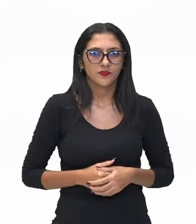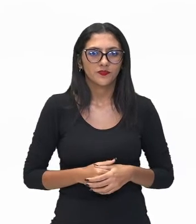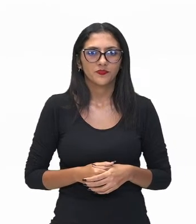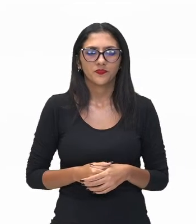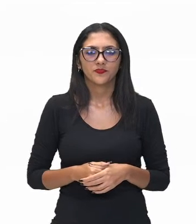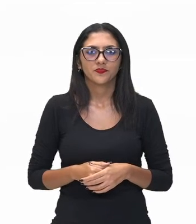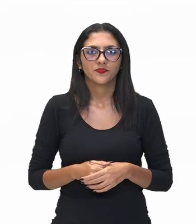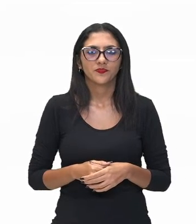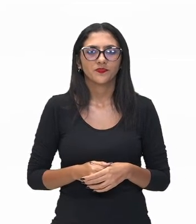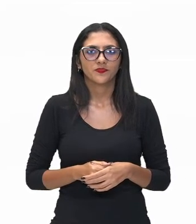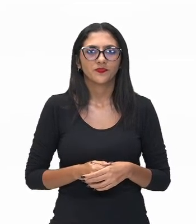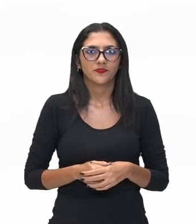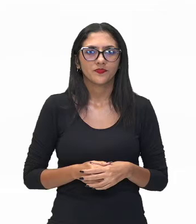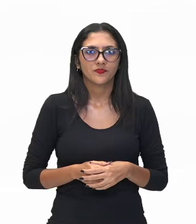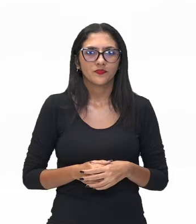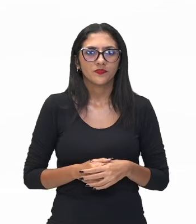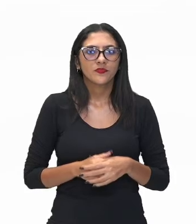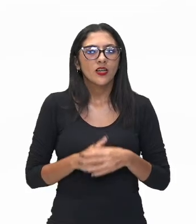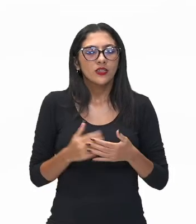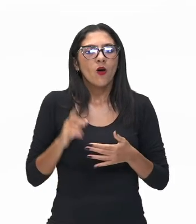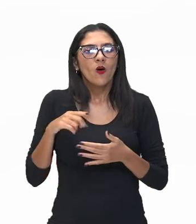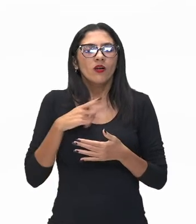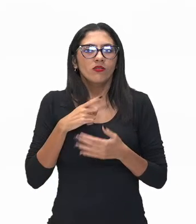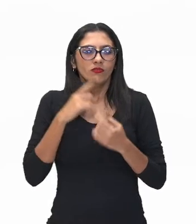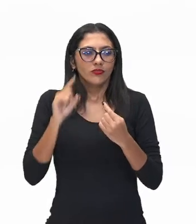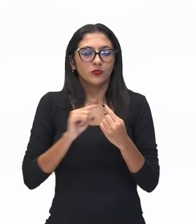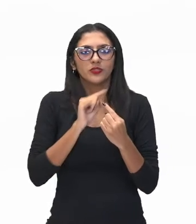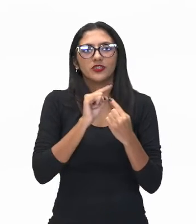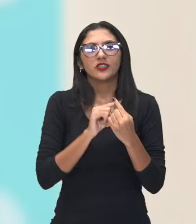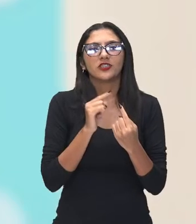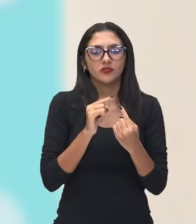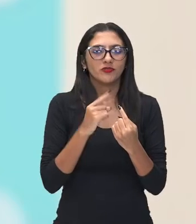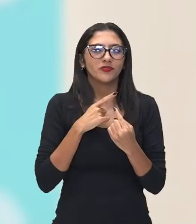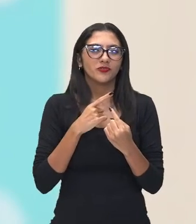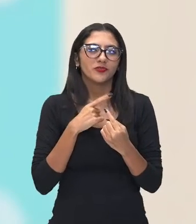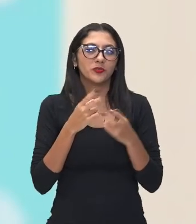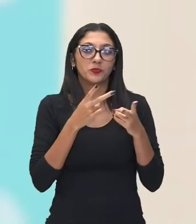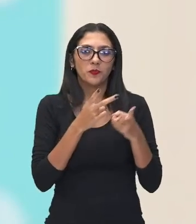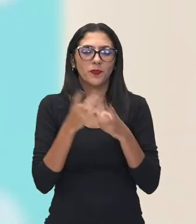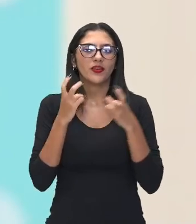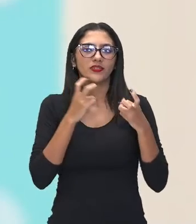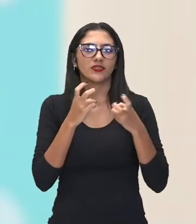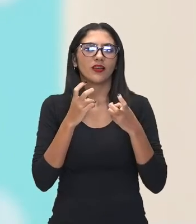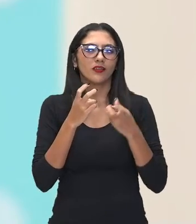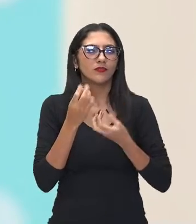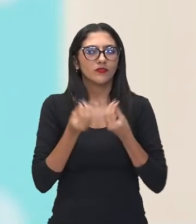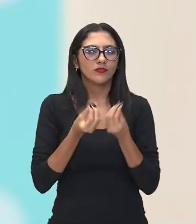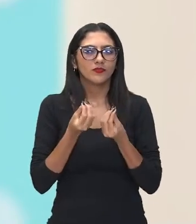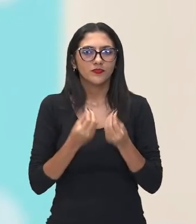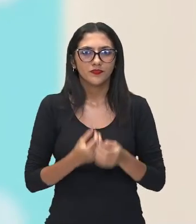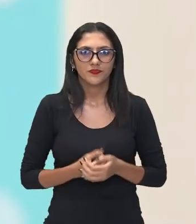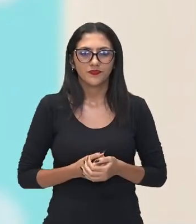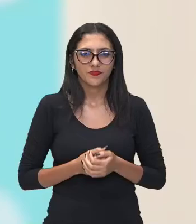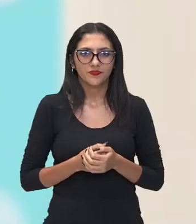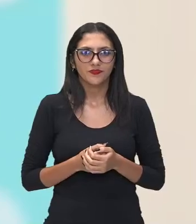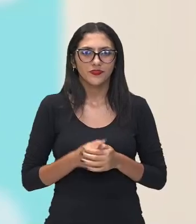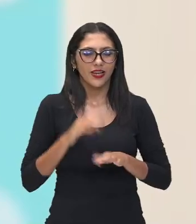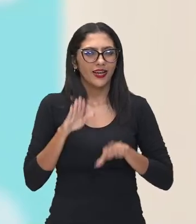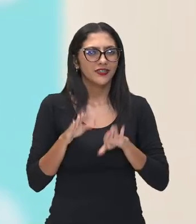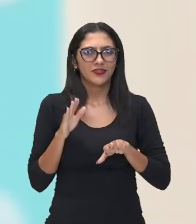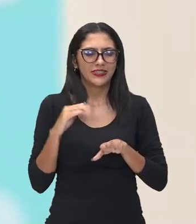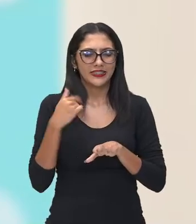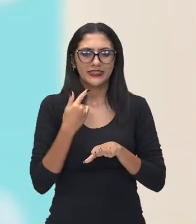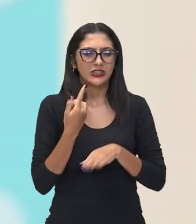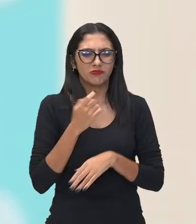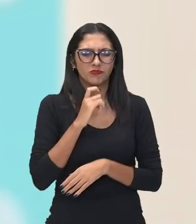Então, essas intenções, né, ela é implícita porque ela, às vezes, não fica muito clara, né, gente?